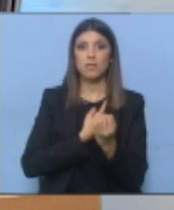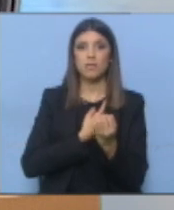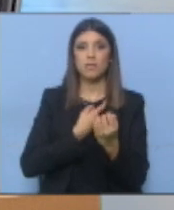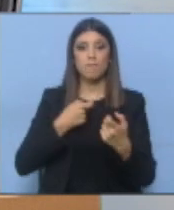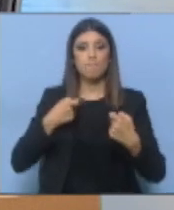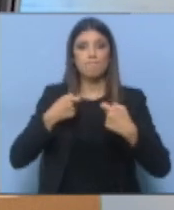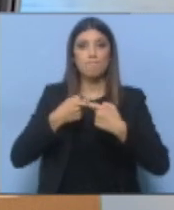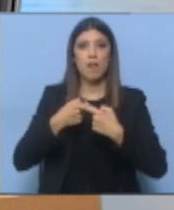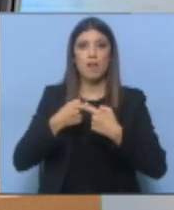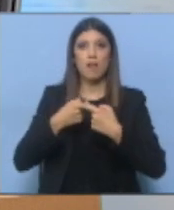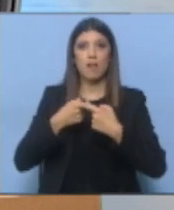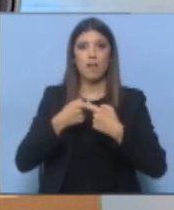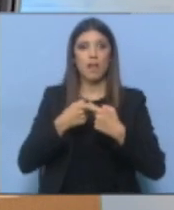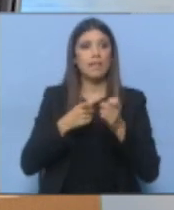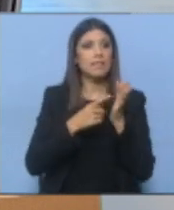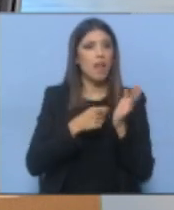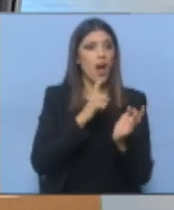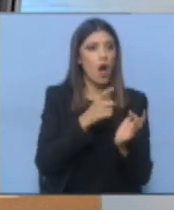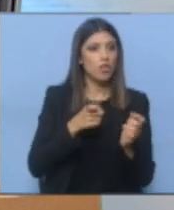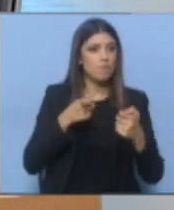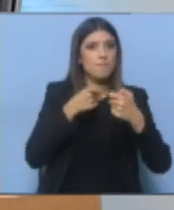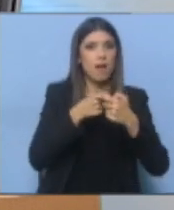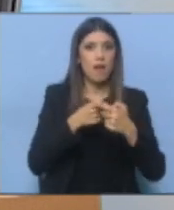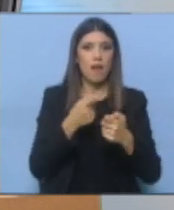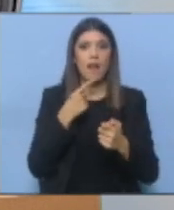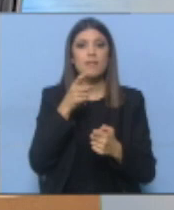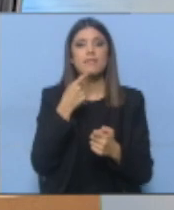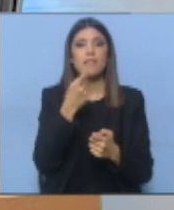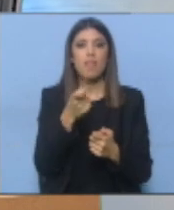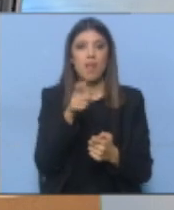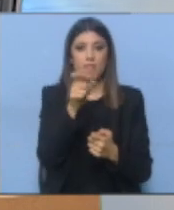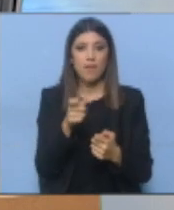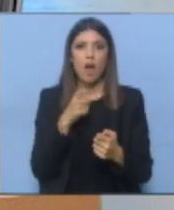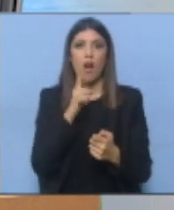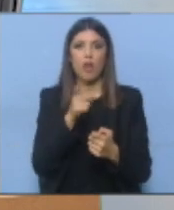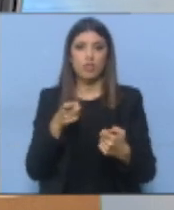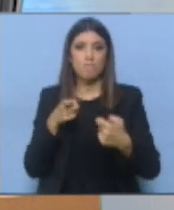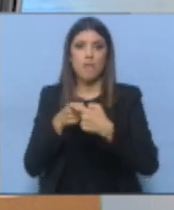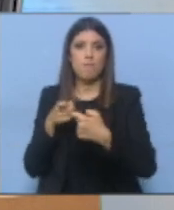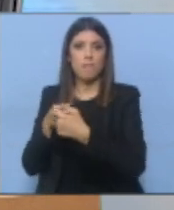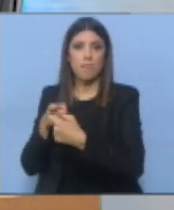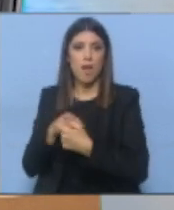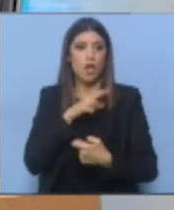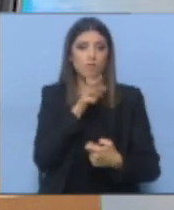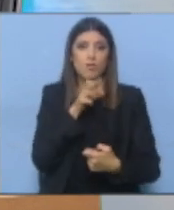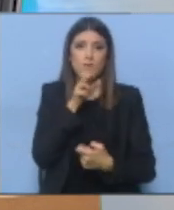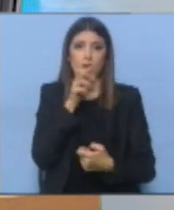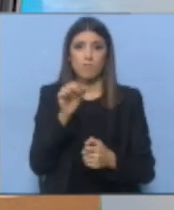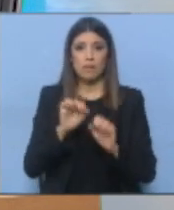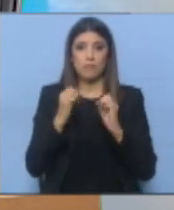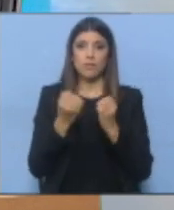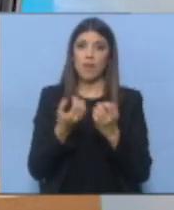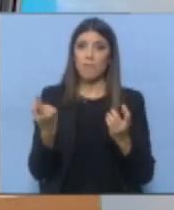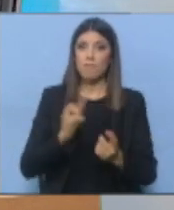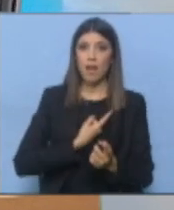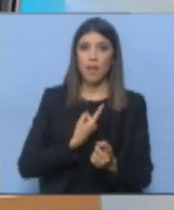necessidades concretas de cada pessoa envolvida em pobreza e exclusão. Nós, no Núcleo de Observação Social, temos